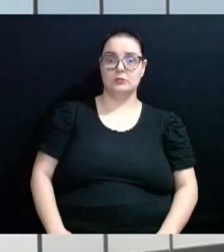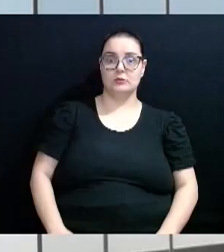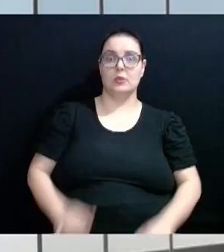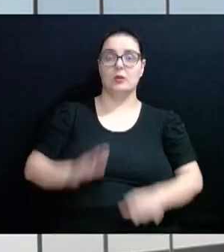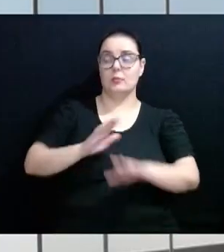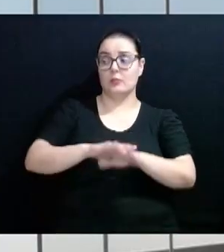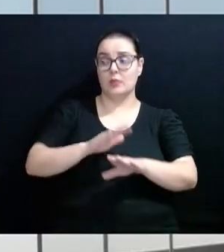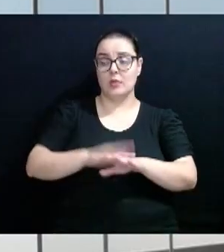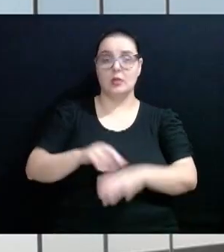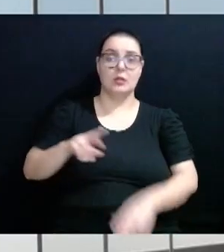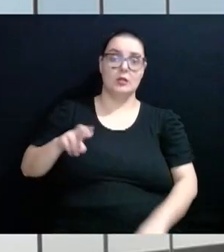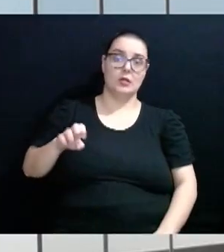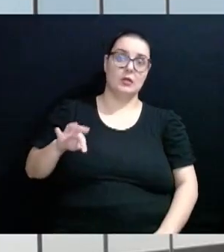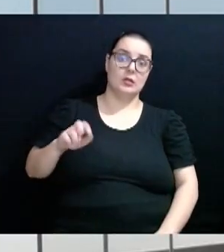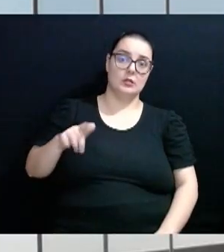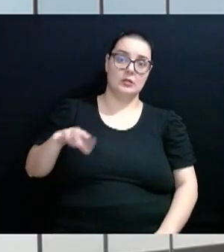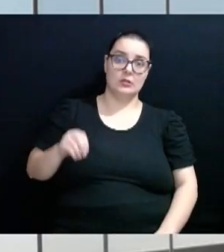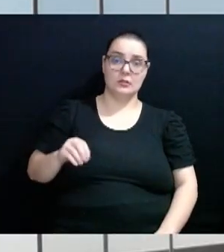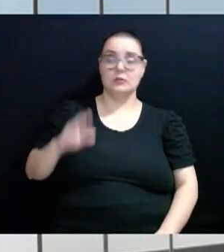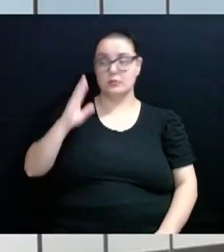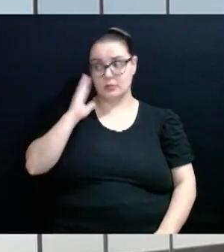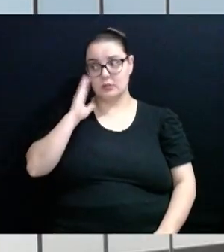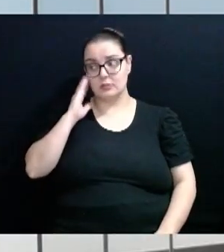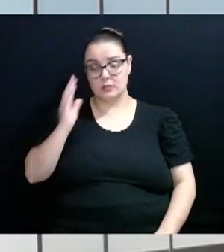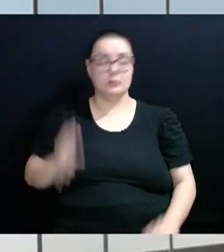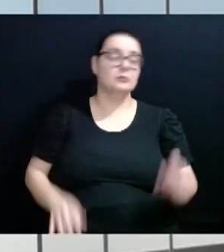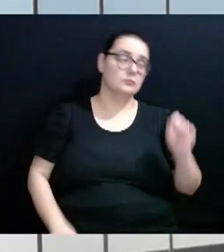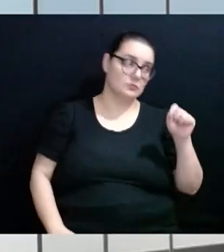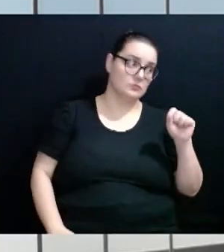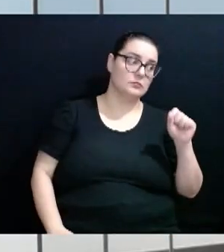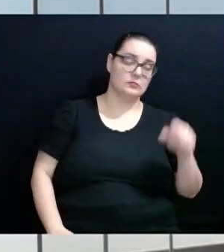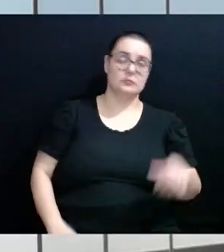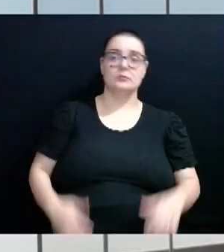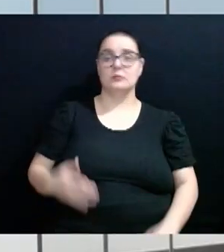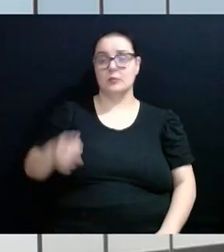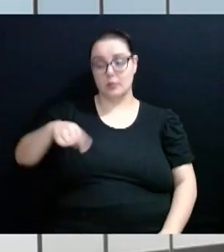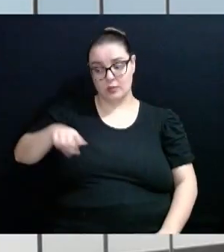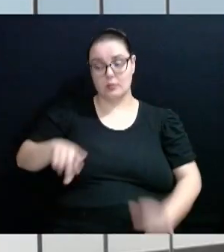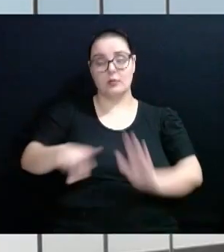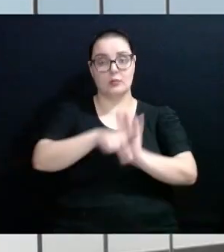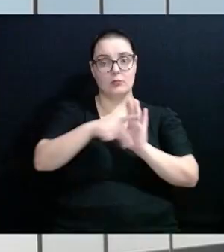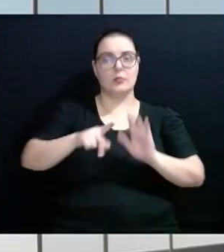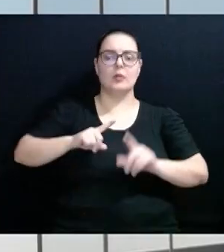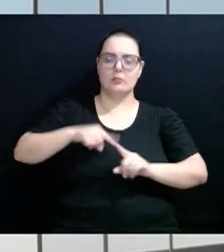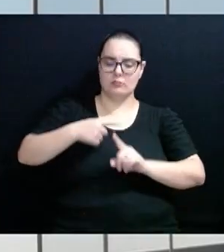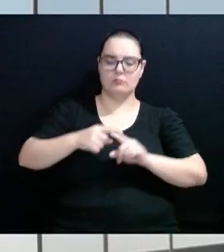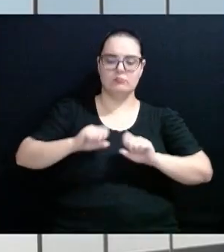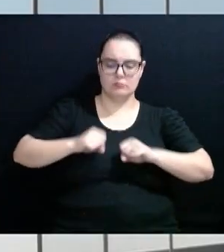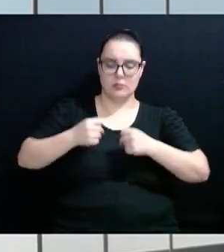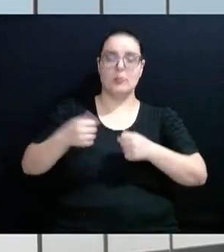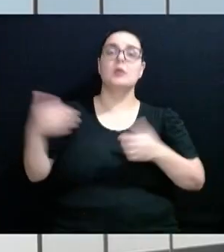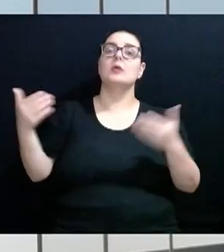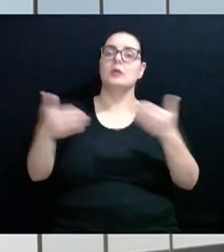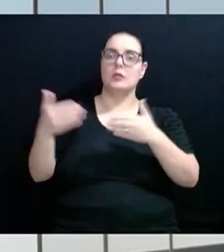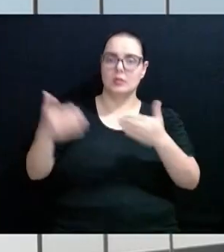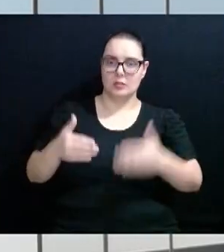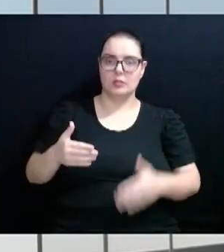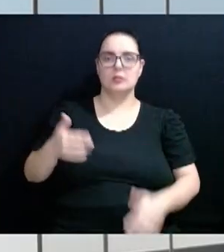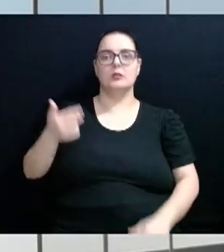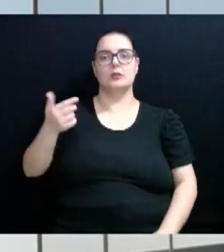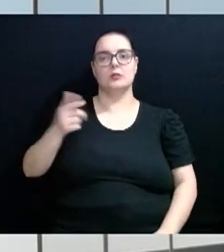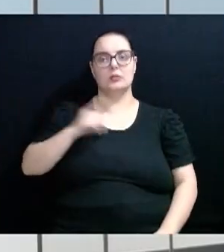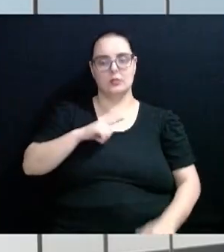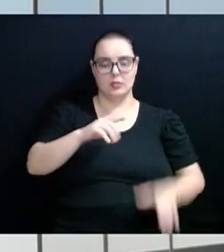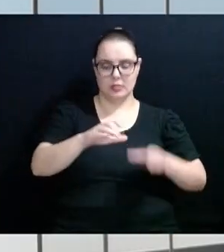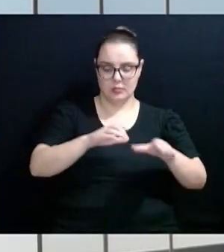retaliação. Entendeu? Então, elas têm que participar ativamente e estão participando. Há uma coordenação por